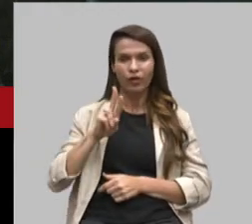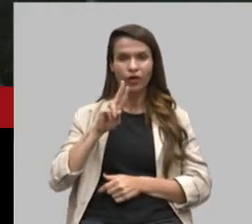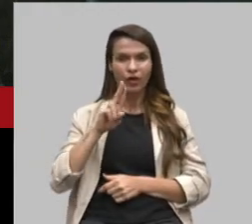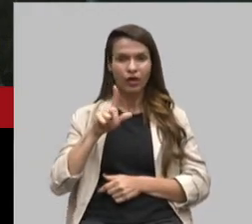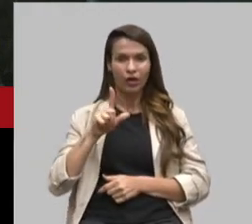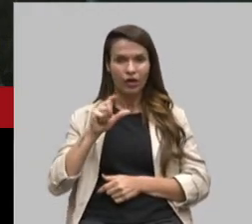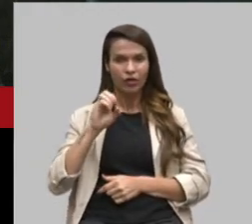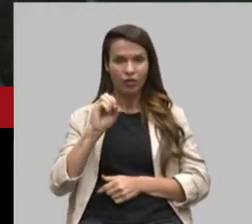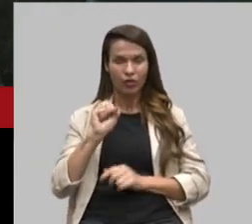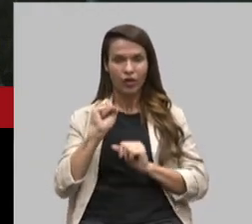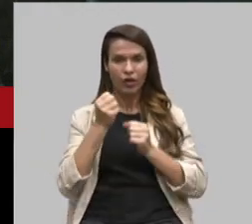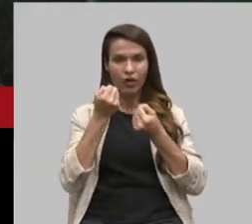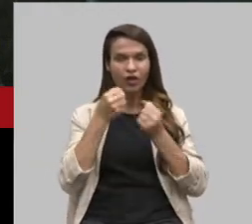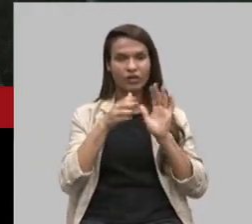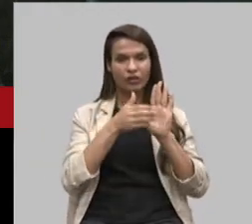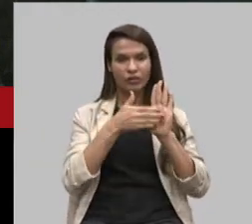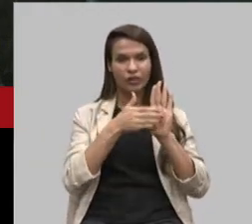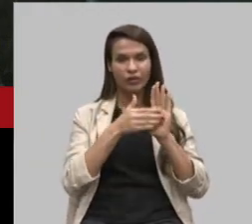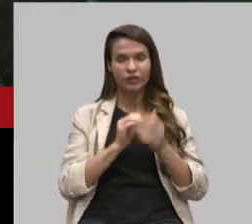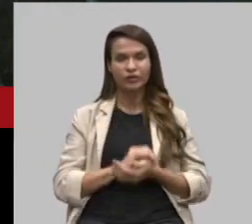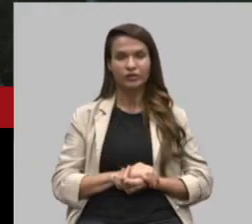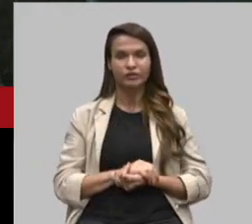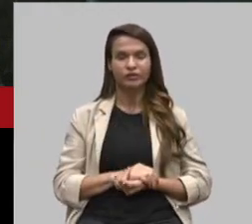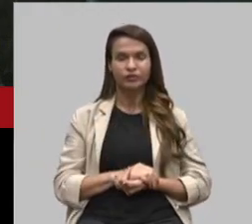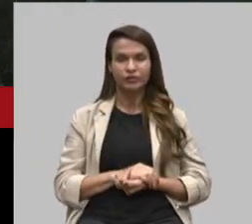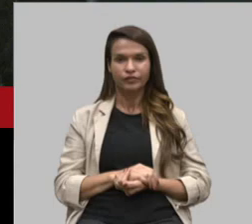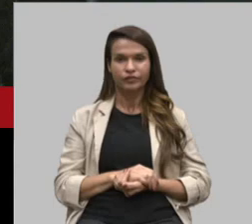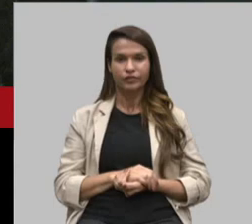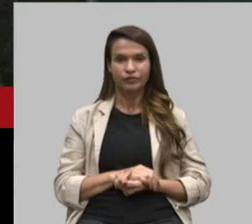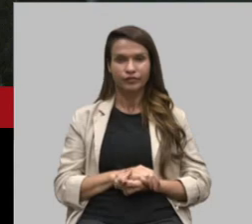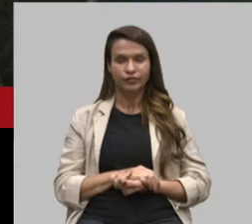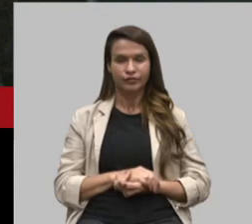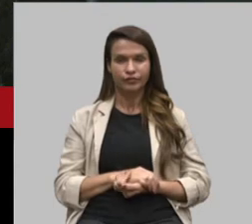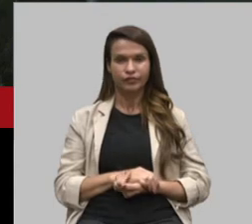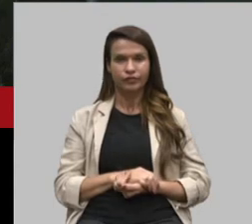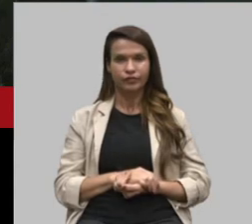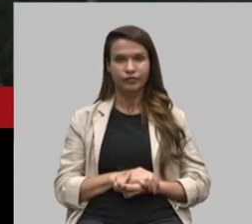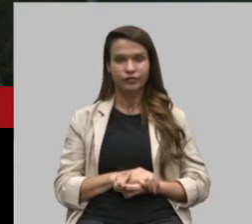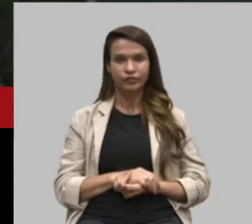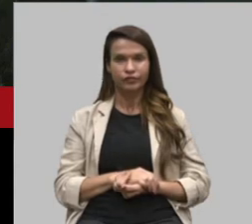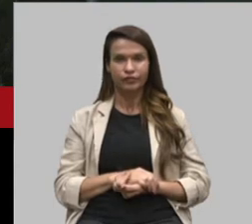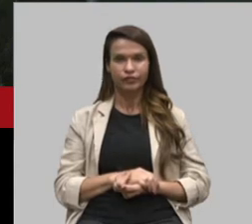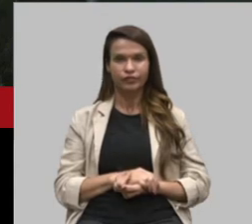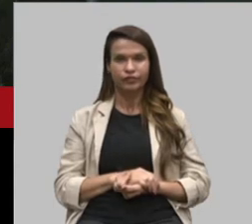defender essa proposta Cadê o